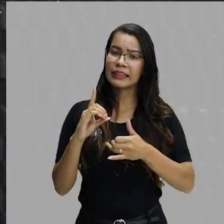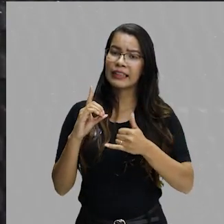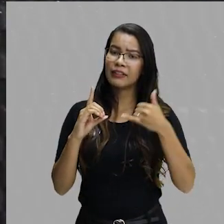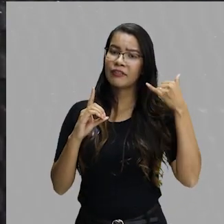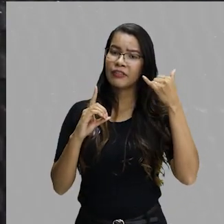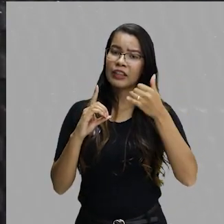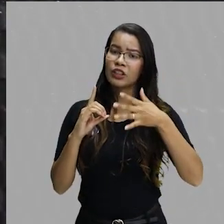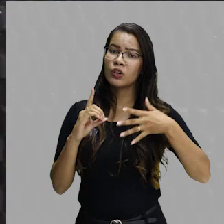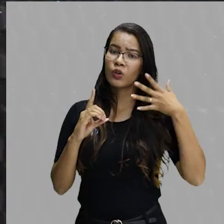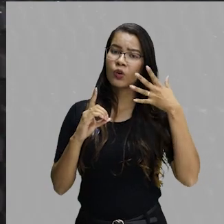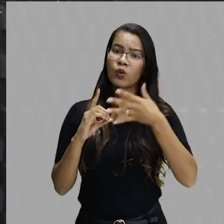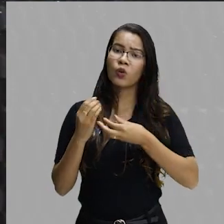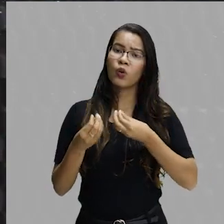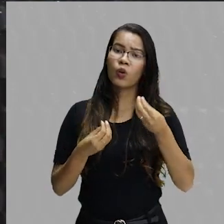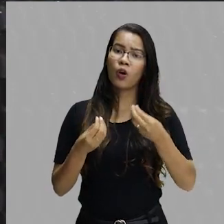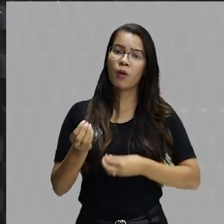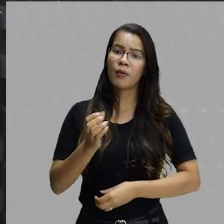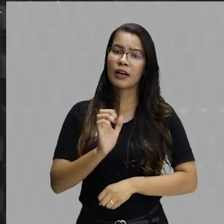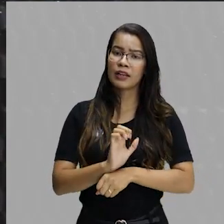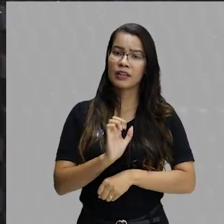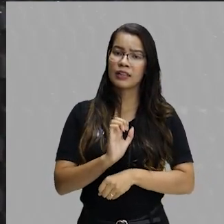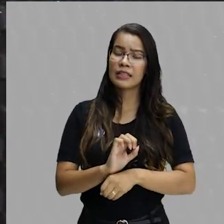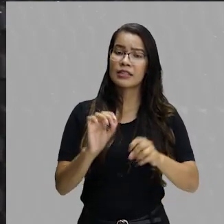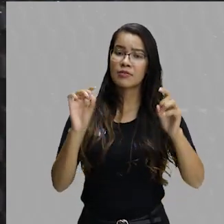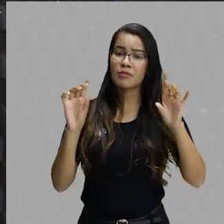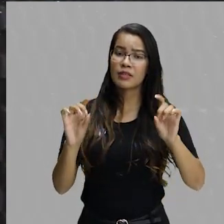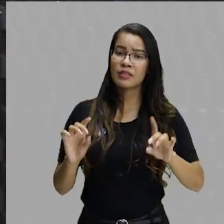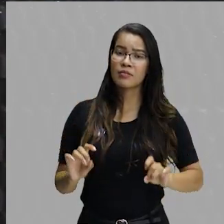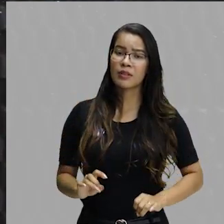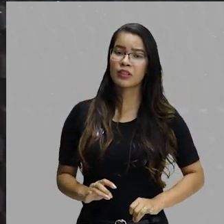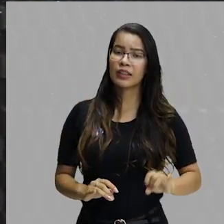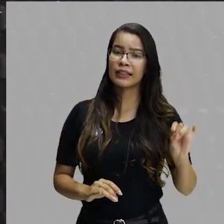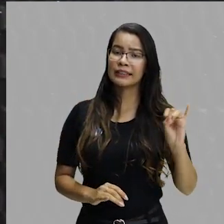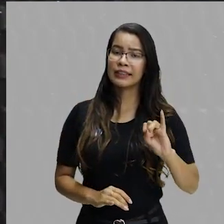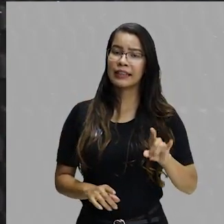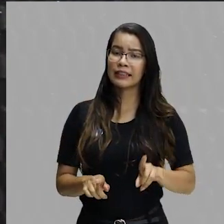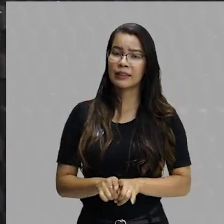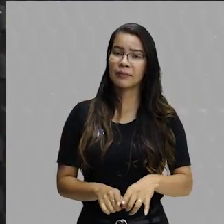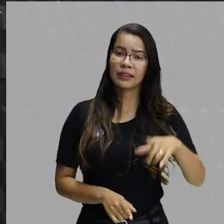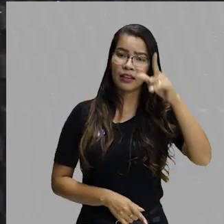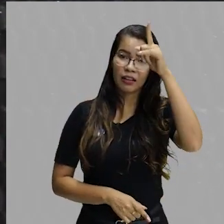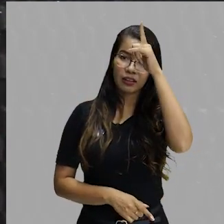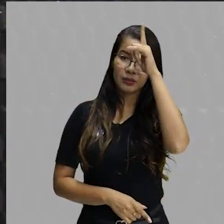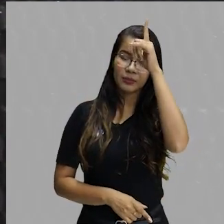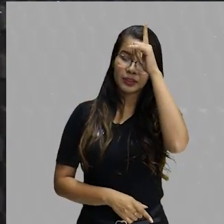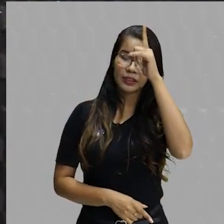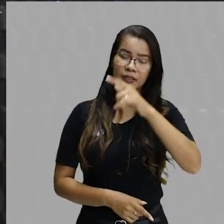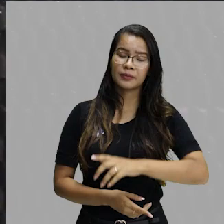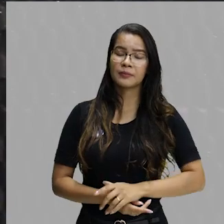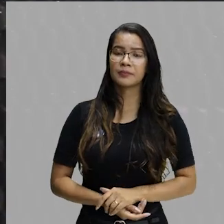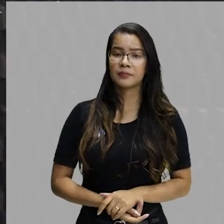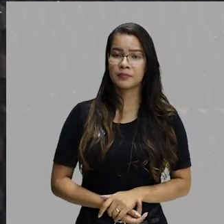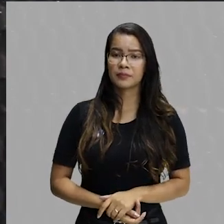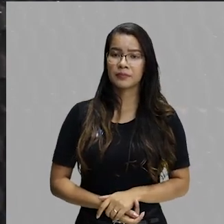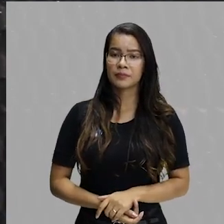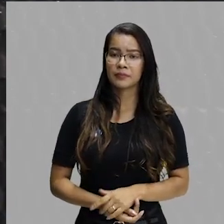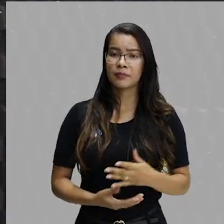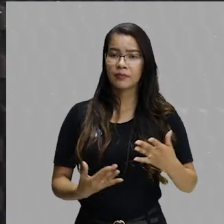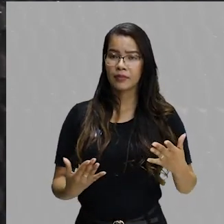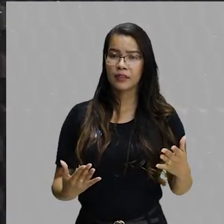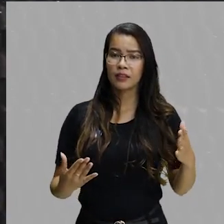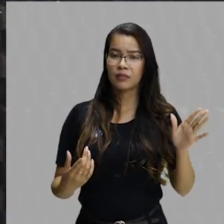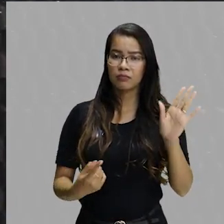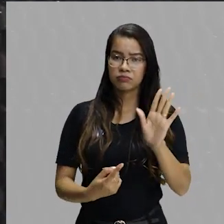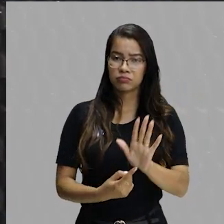fascista, principalmente na Itália e na Alemanha do período entre guerras. Ele acaba se definindo aqui,